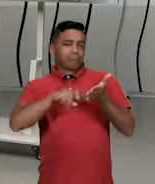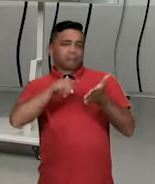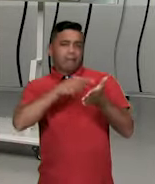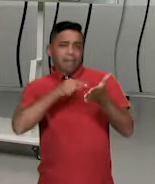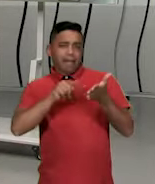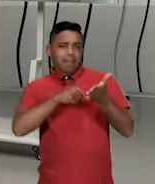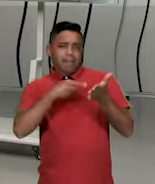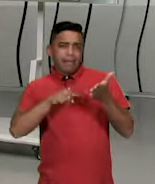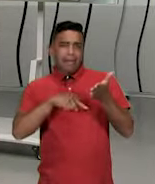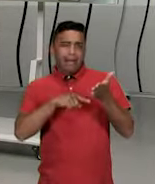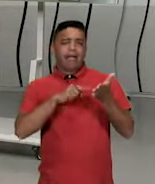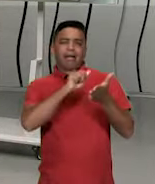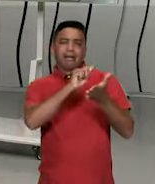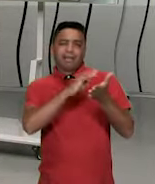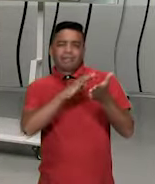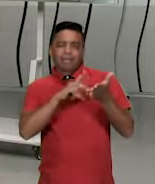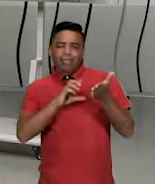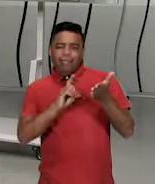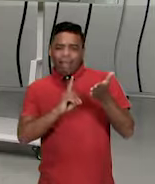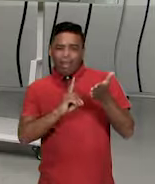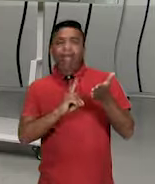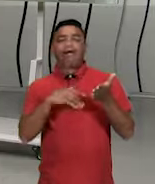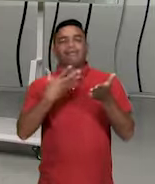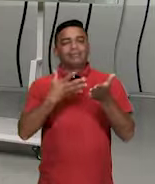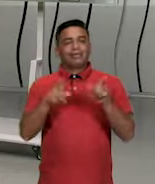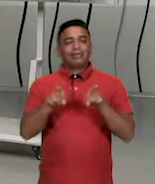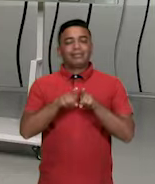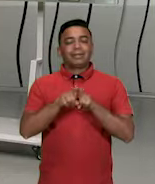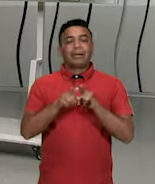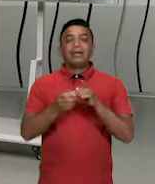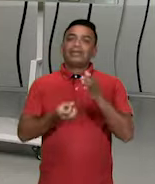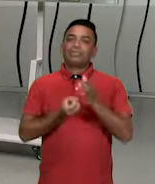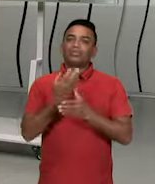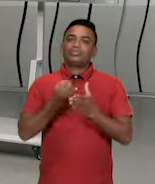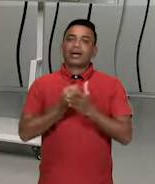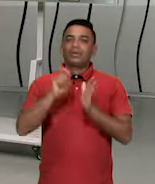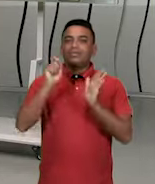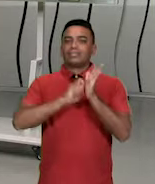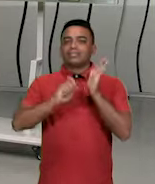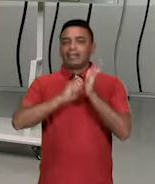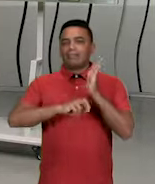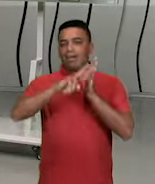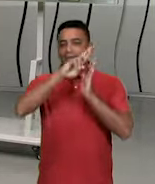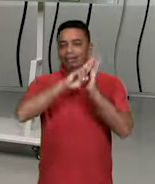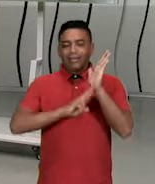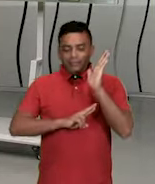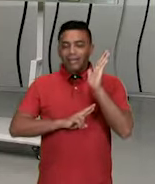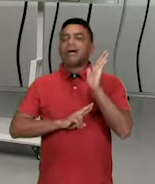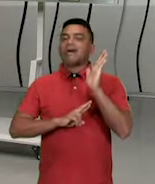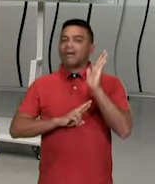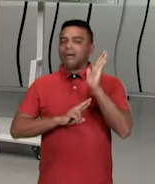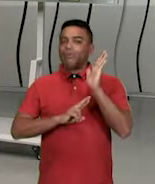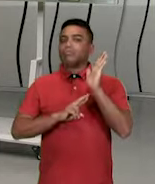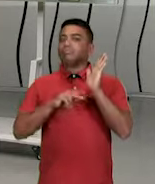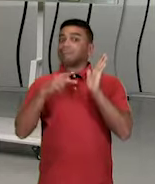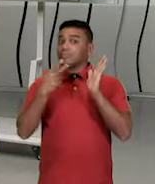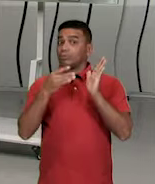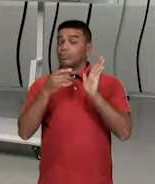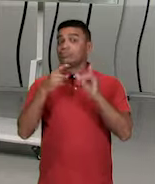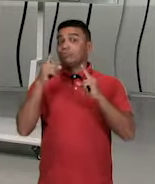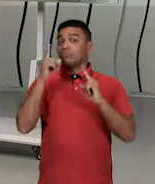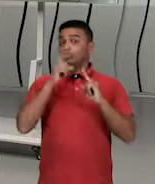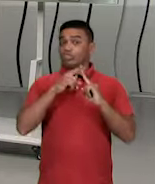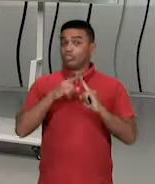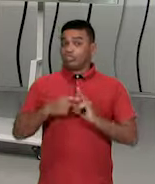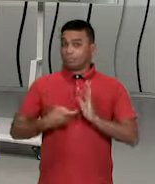aos conteúdos relativos à produção da redação do tipo dissertativo argumentativo, que é aquele tipo